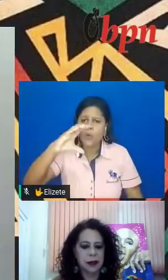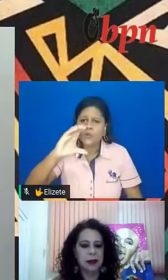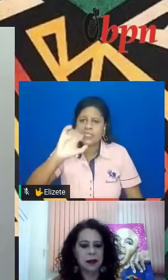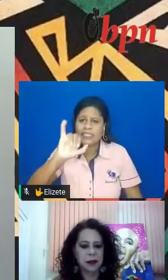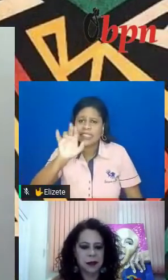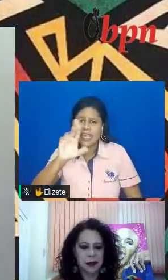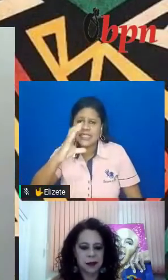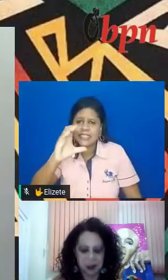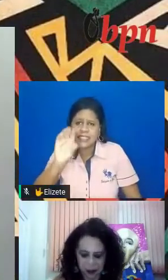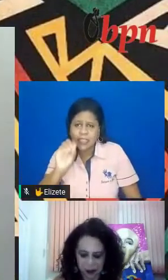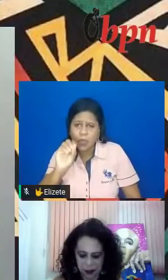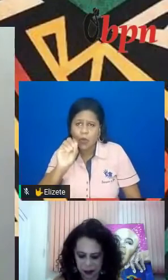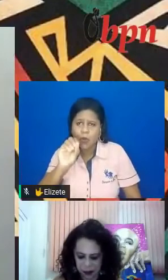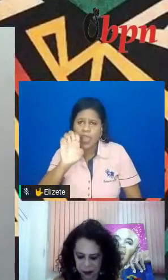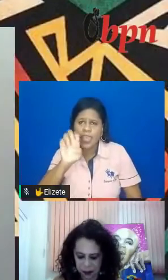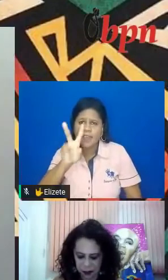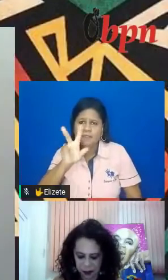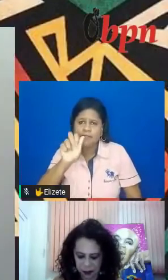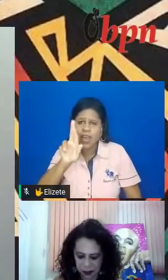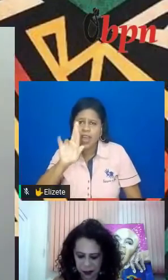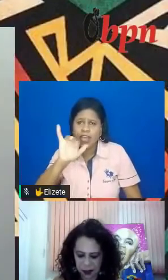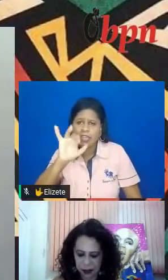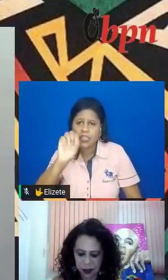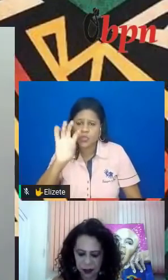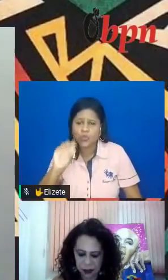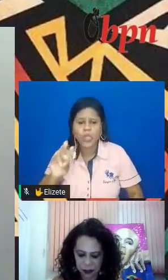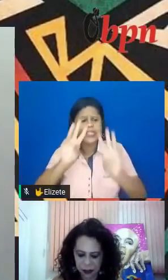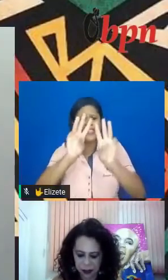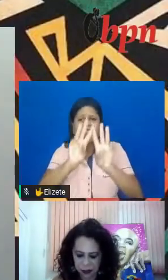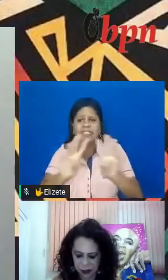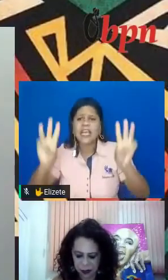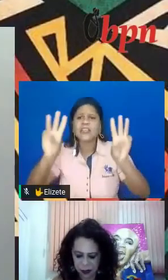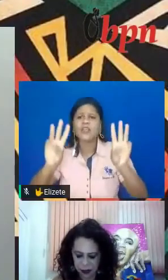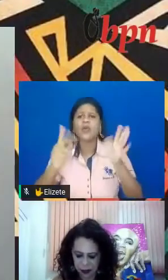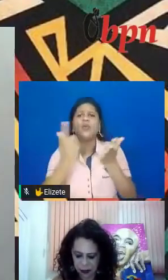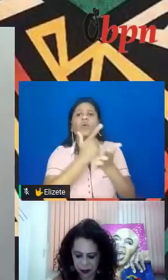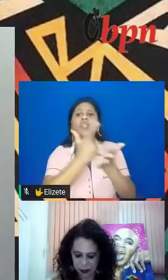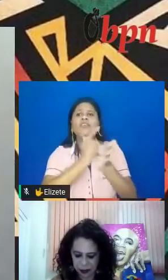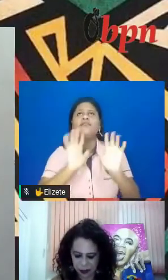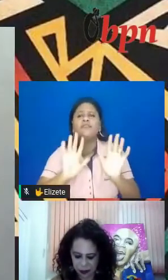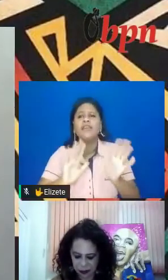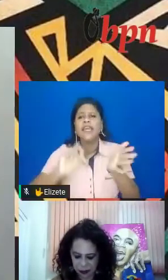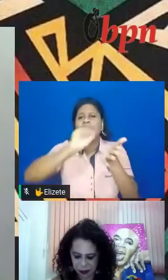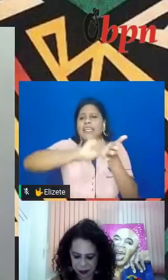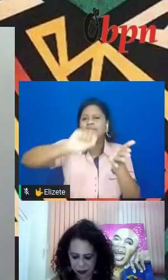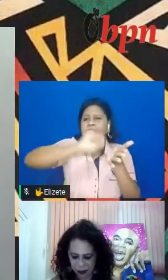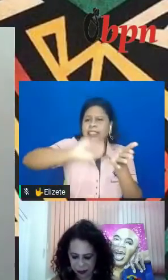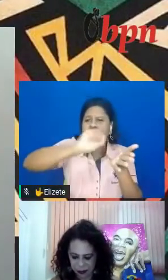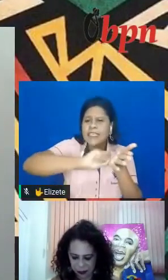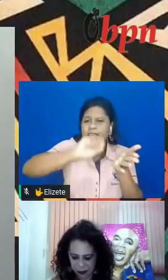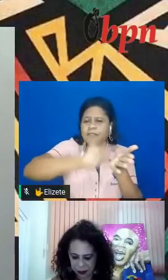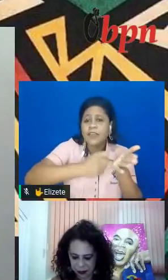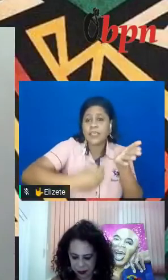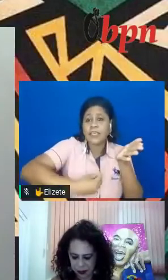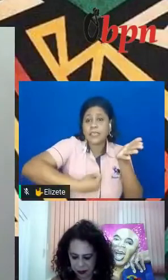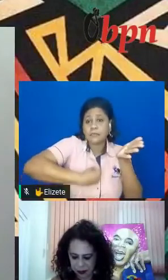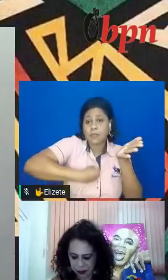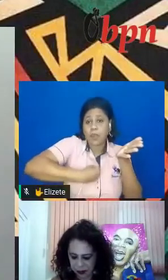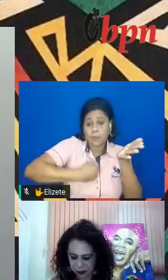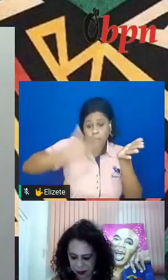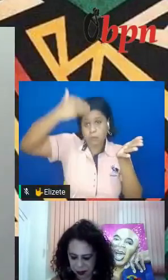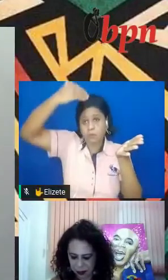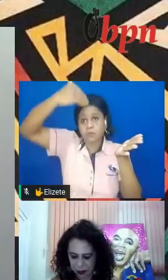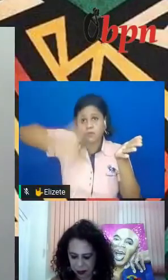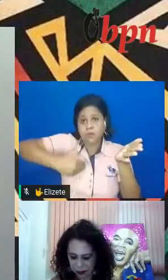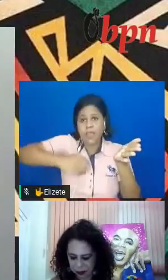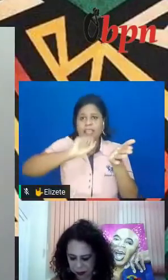Itaú Social, entrar no site, a Ludmila. O livro se chama Escrevivência, uma escrita de nós, que é